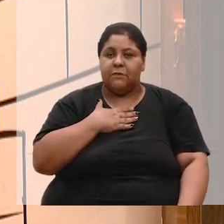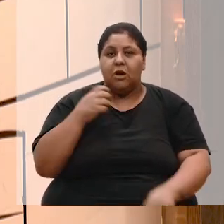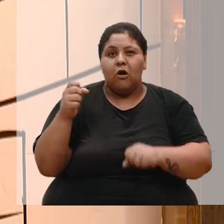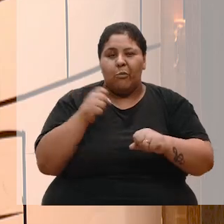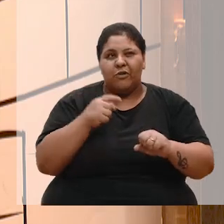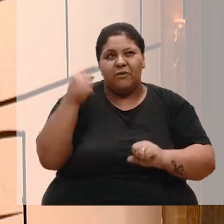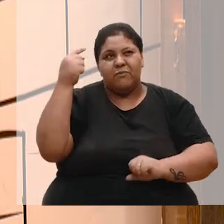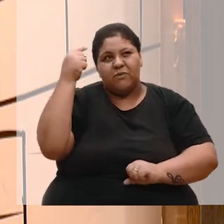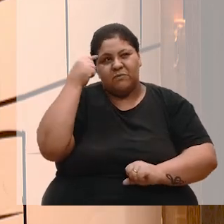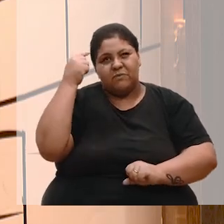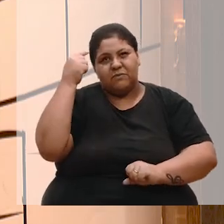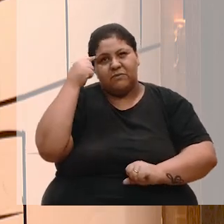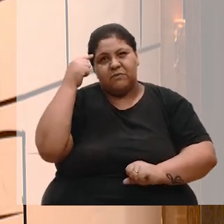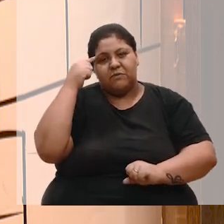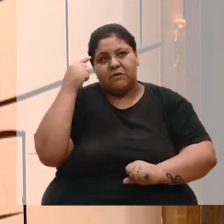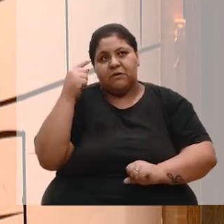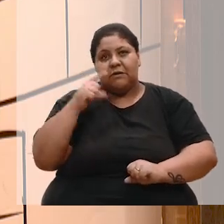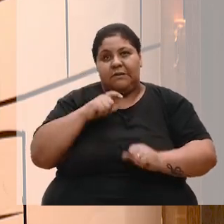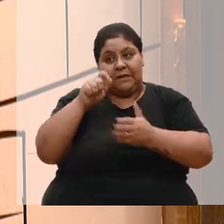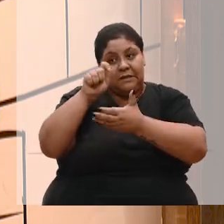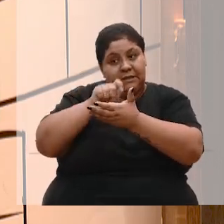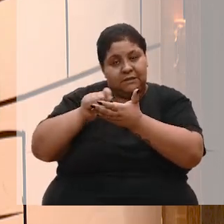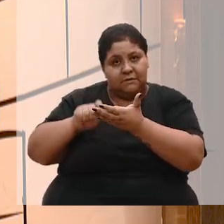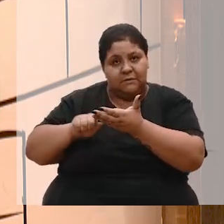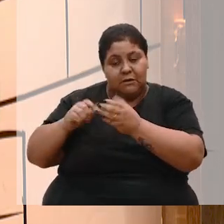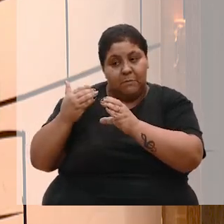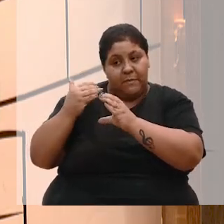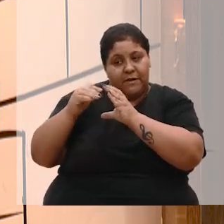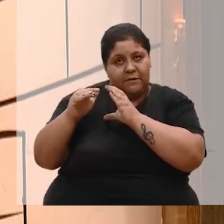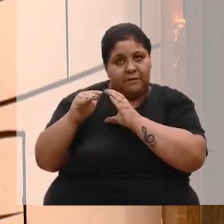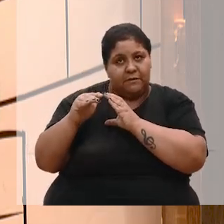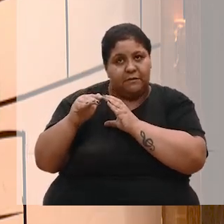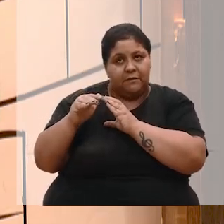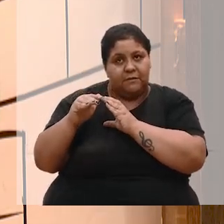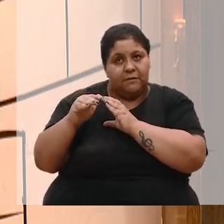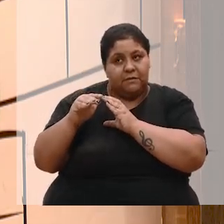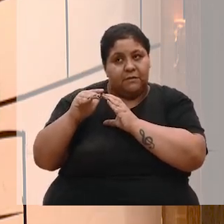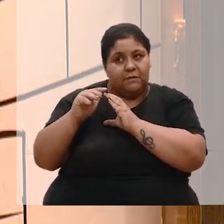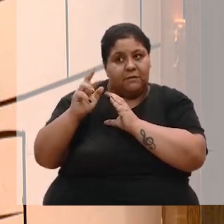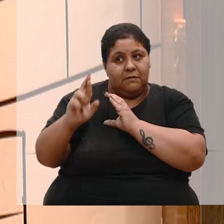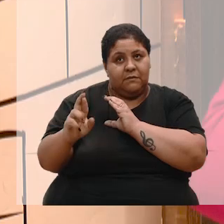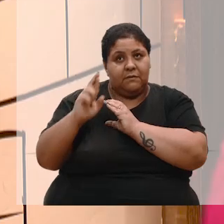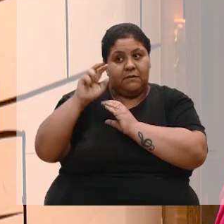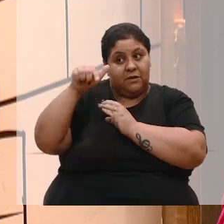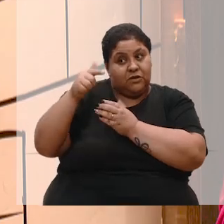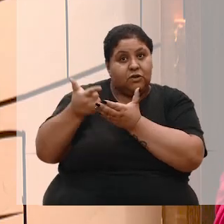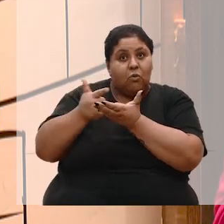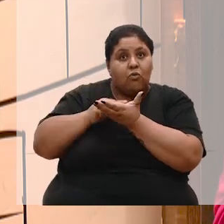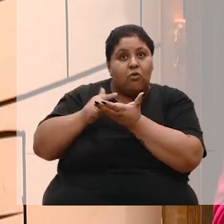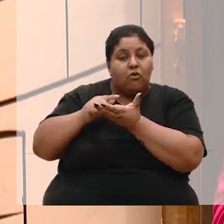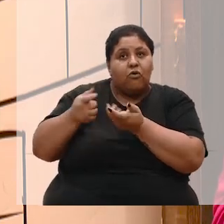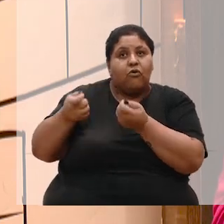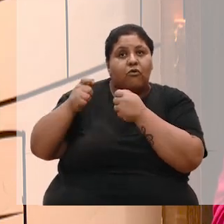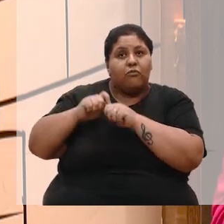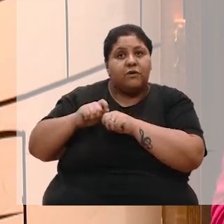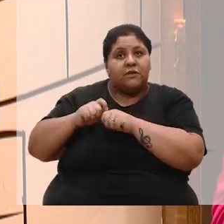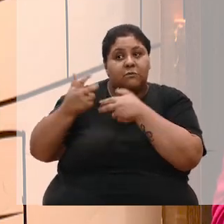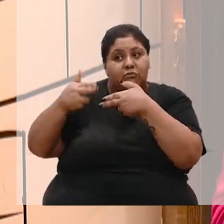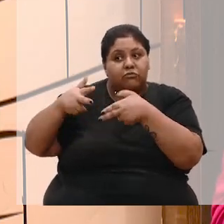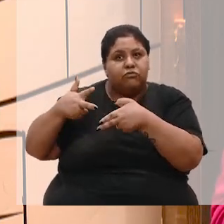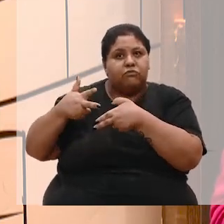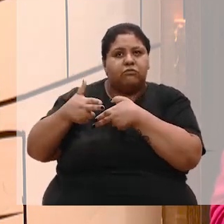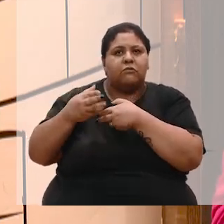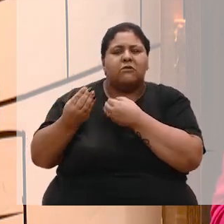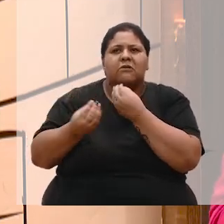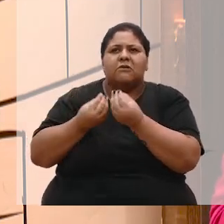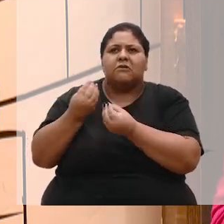podemos pensar nisso daí. Eu disse, não, está escrito. Mandei para ela assim, Cléo, isso é um livro. Precisamos colocar isso. Aí eu disse,